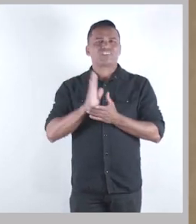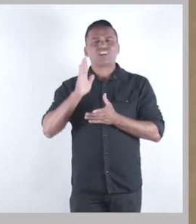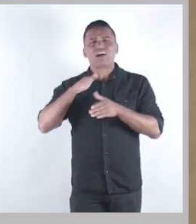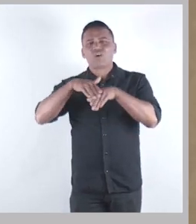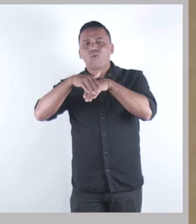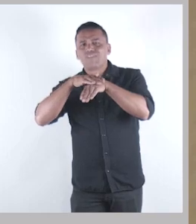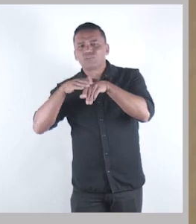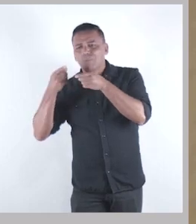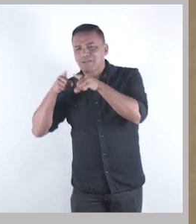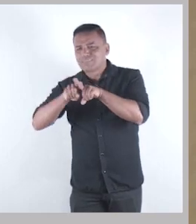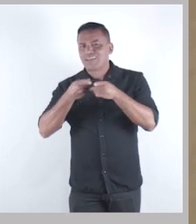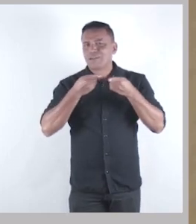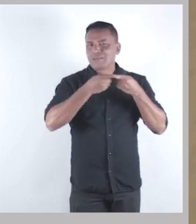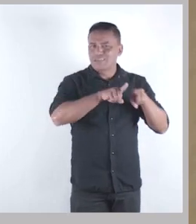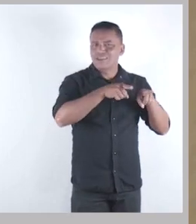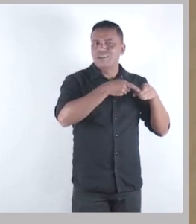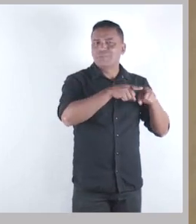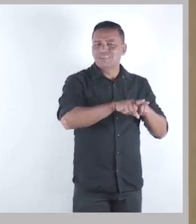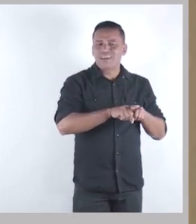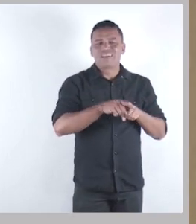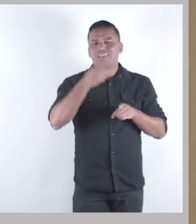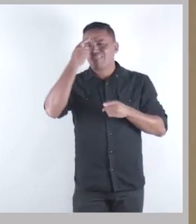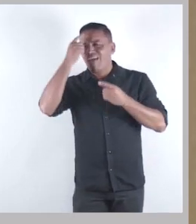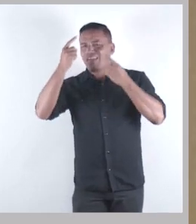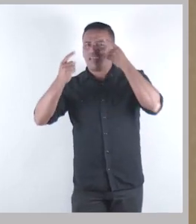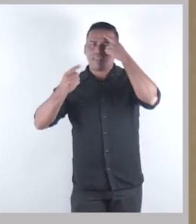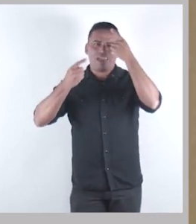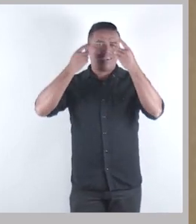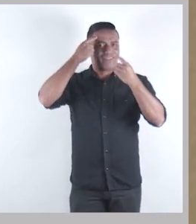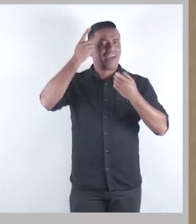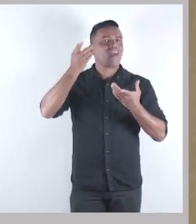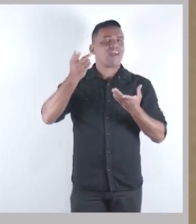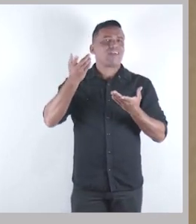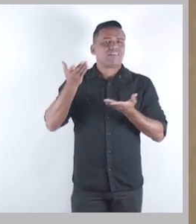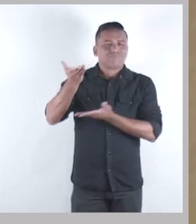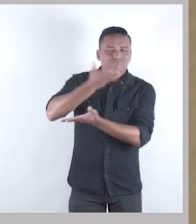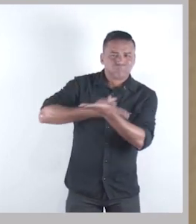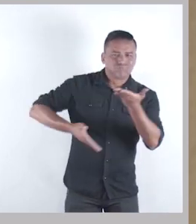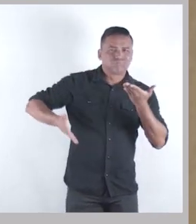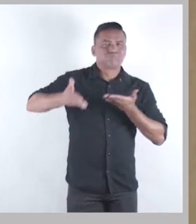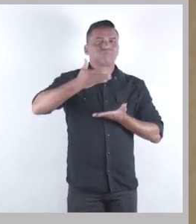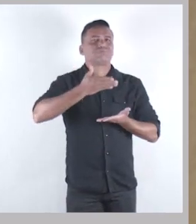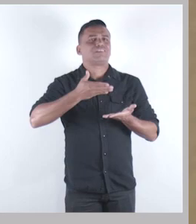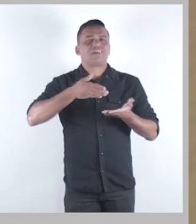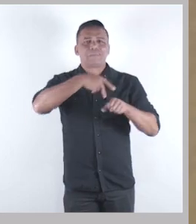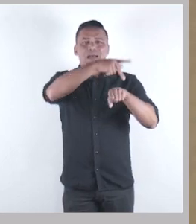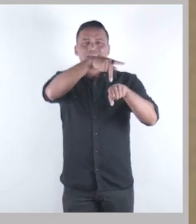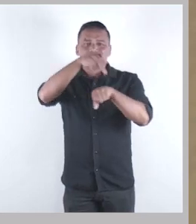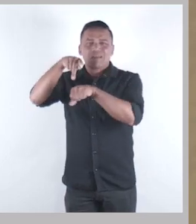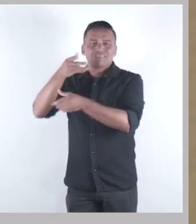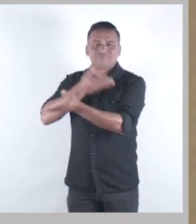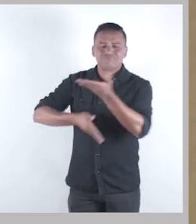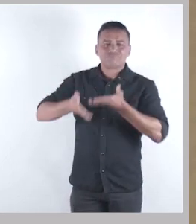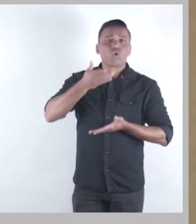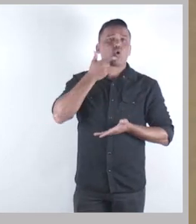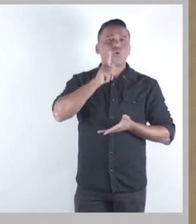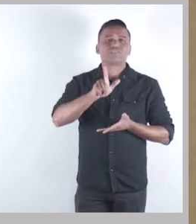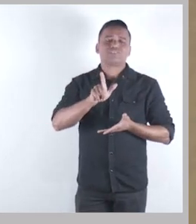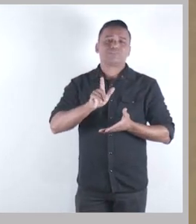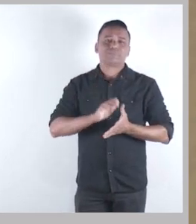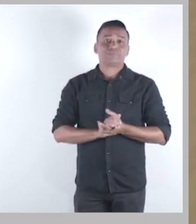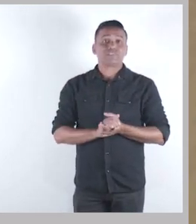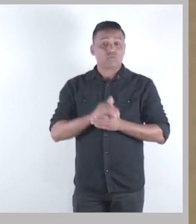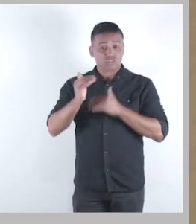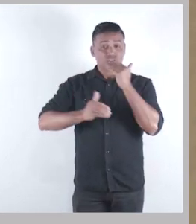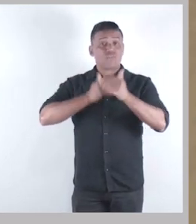parceiros e colocamos várias ideias, né, em torno deste intercâmbio. Como é que nós podemos desenvolver mais? E por